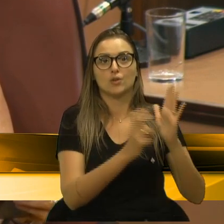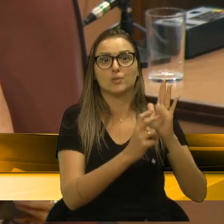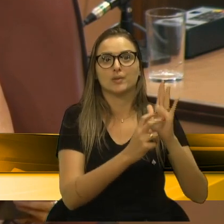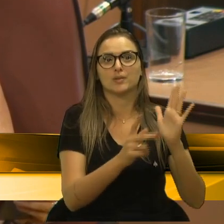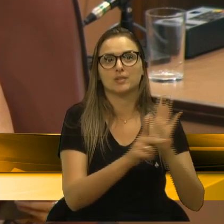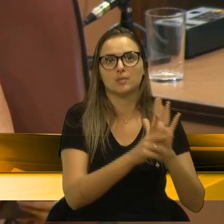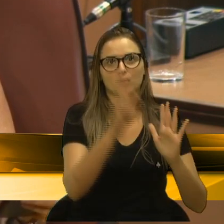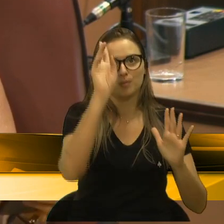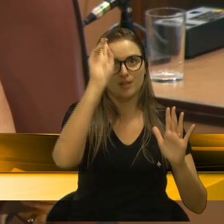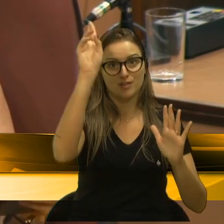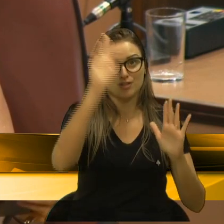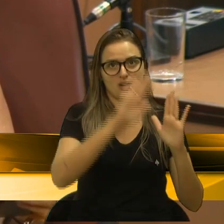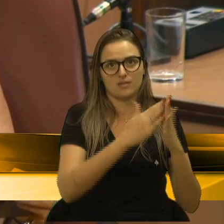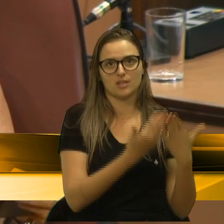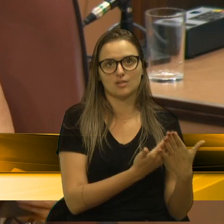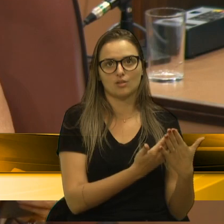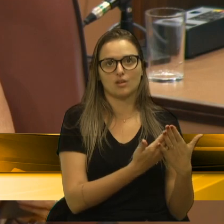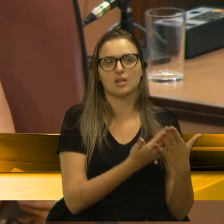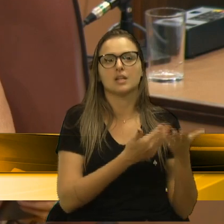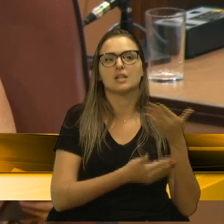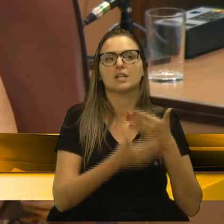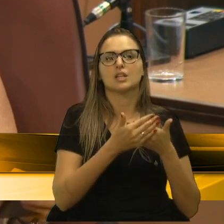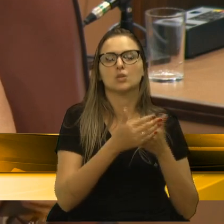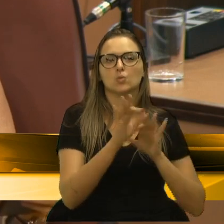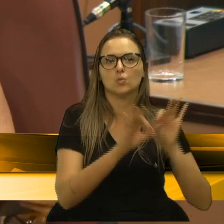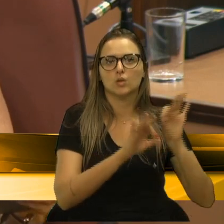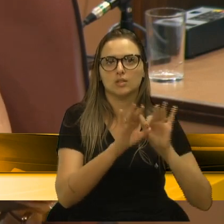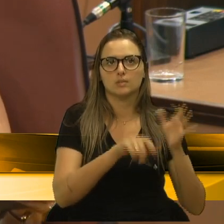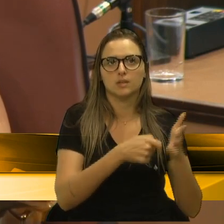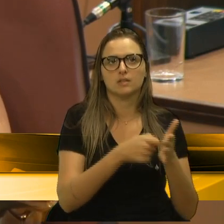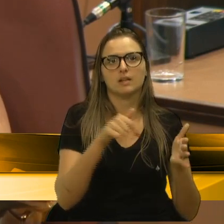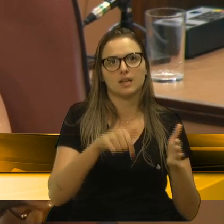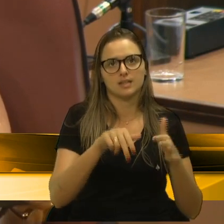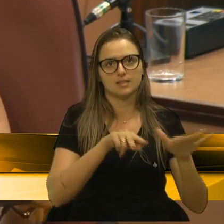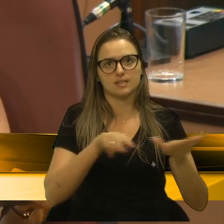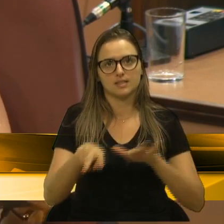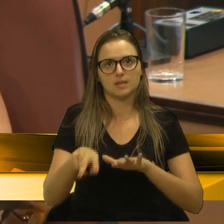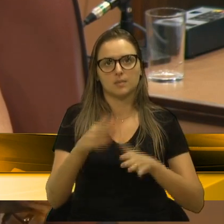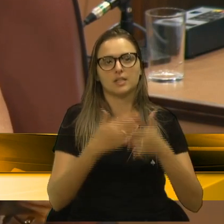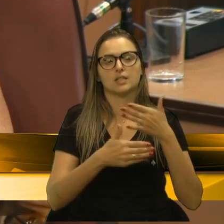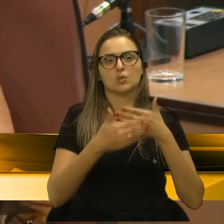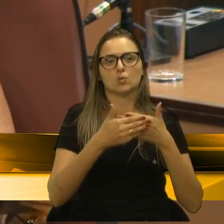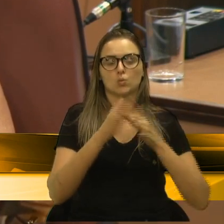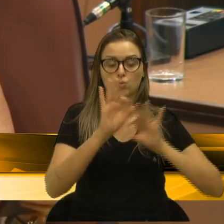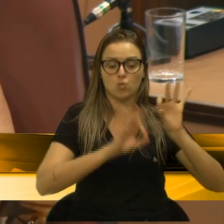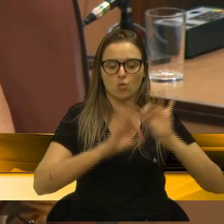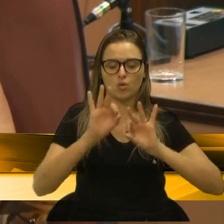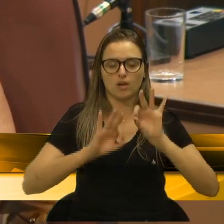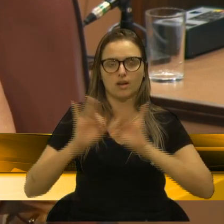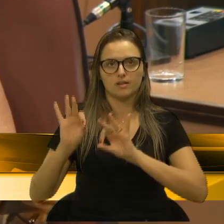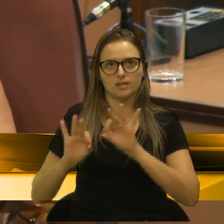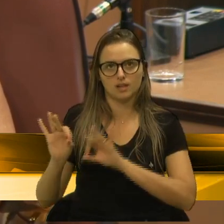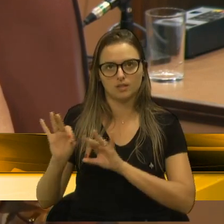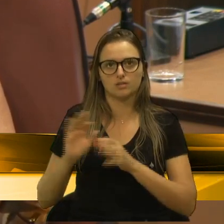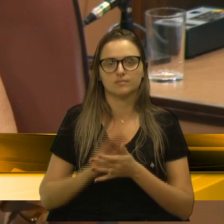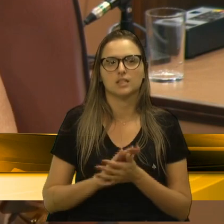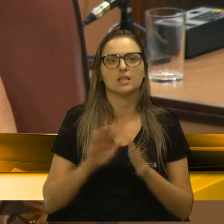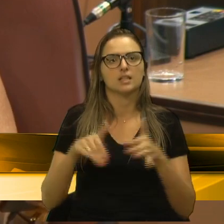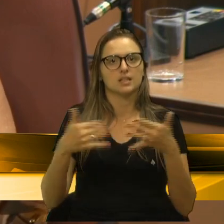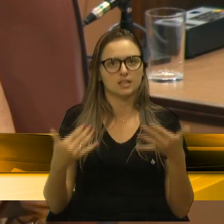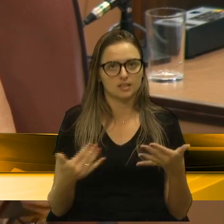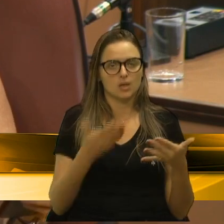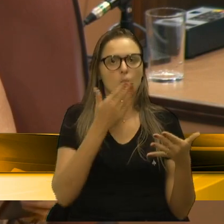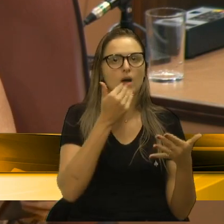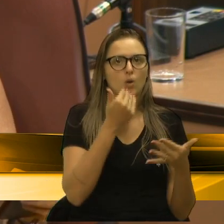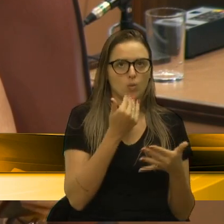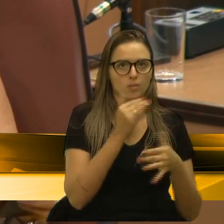sendo corrigido e tudo sendo pago. Essa semana queremos liquidar tudo, né? Então, a merenda do Estado